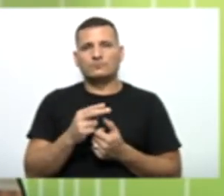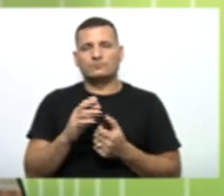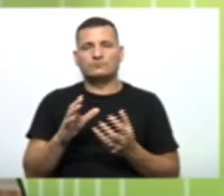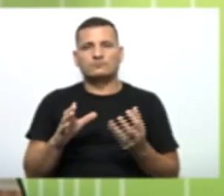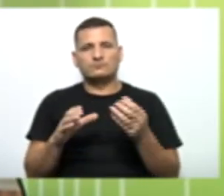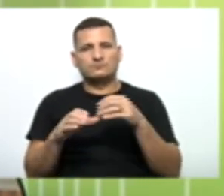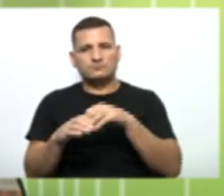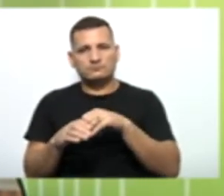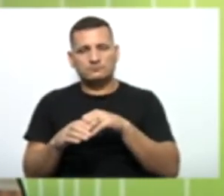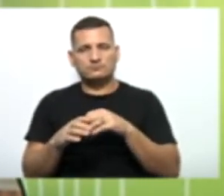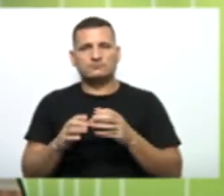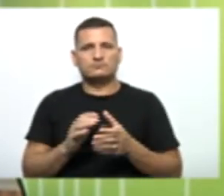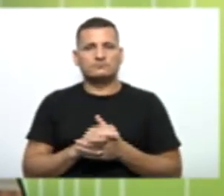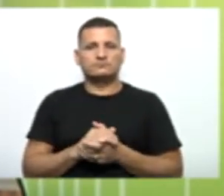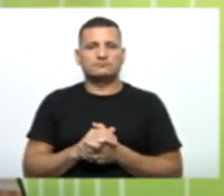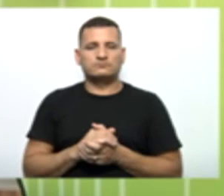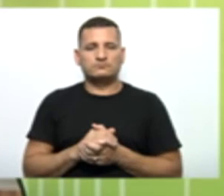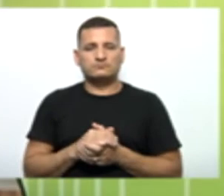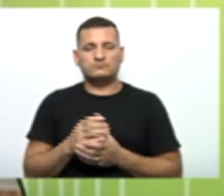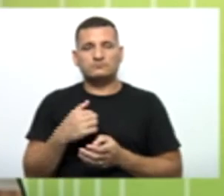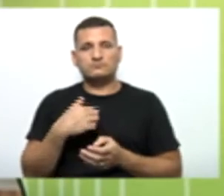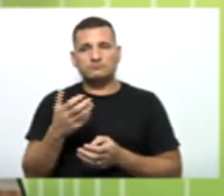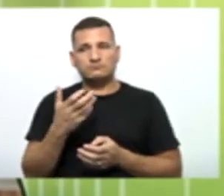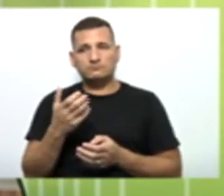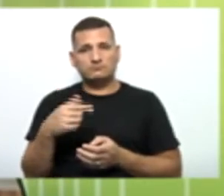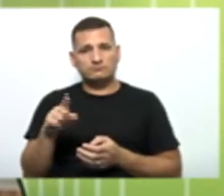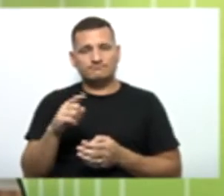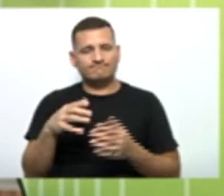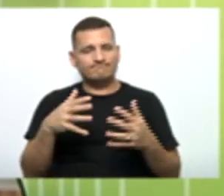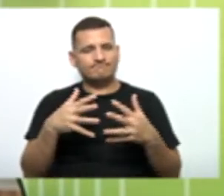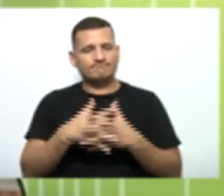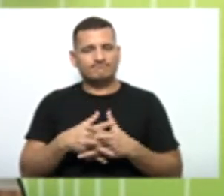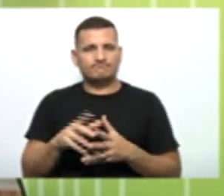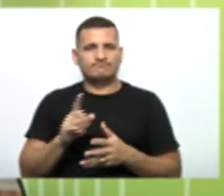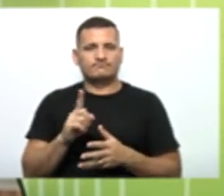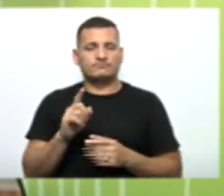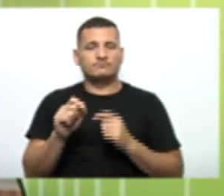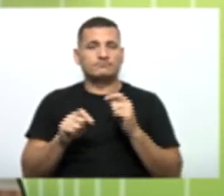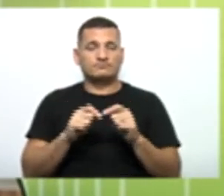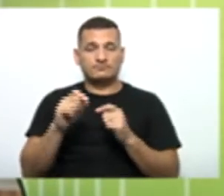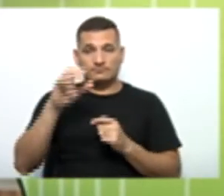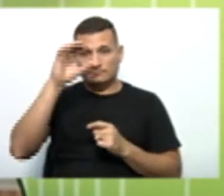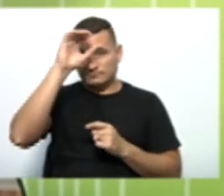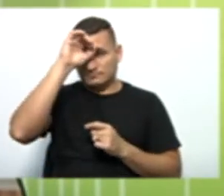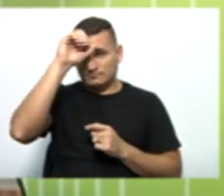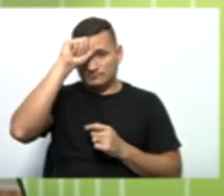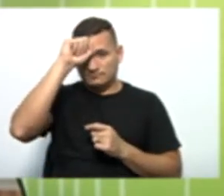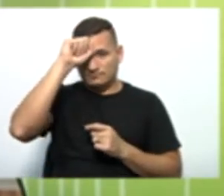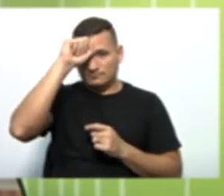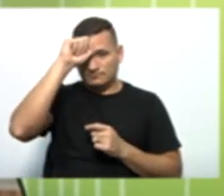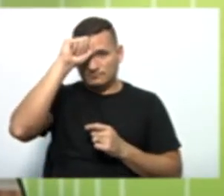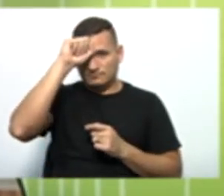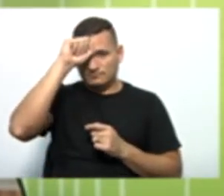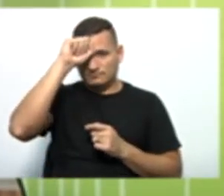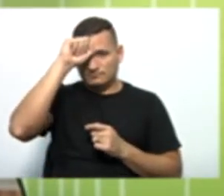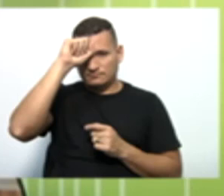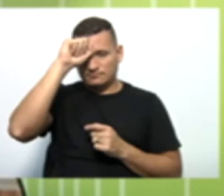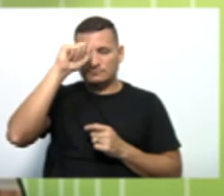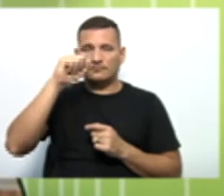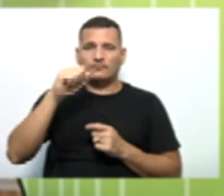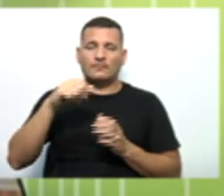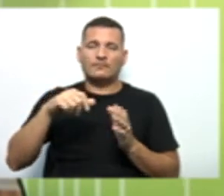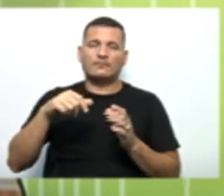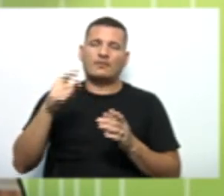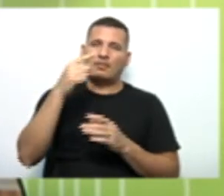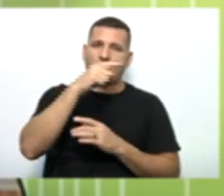composição, enfim. Eu quero que vocês não confundam o que a gente aprendeu lá no